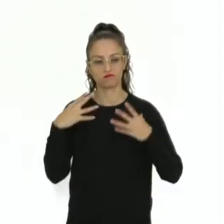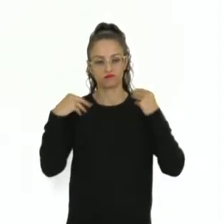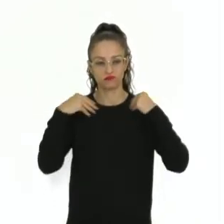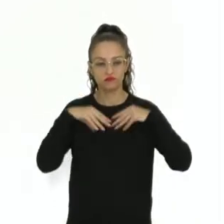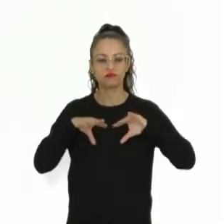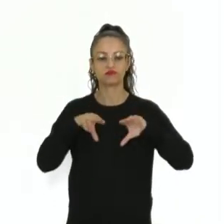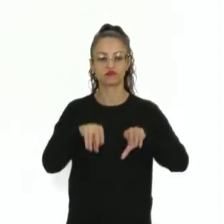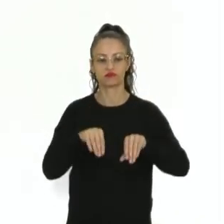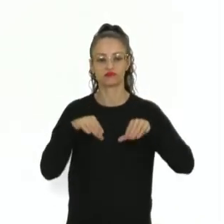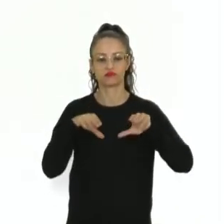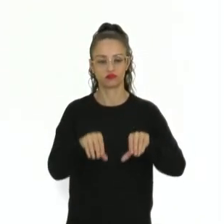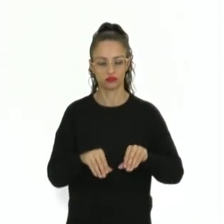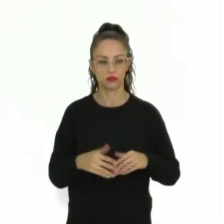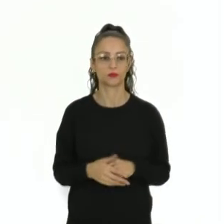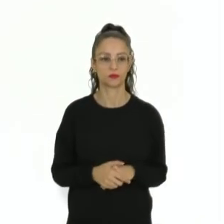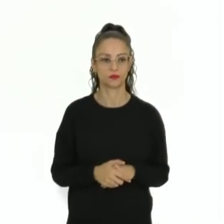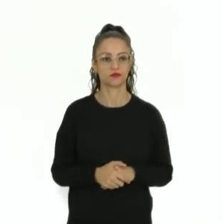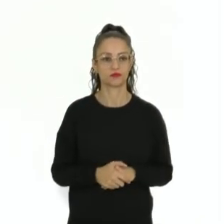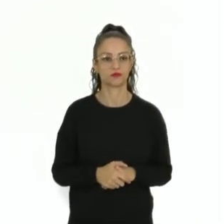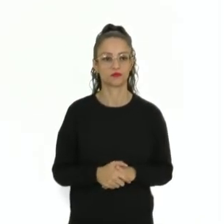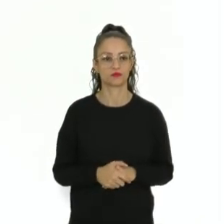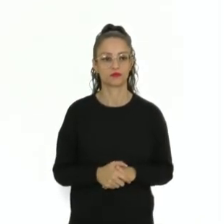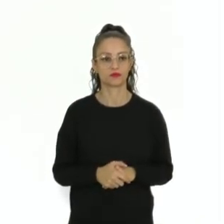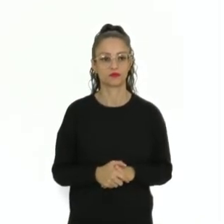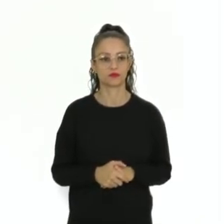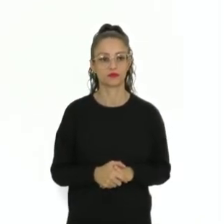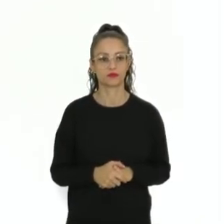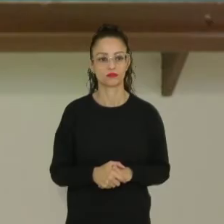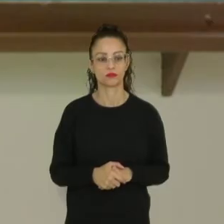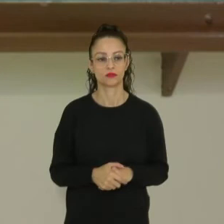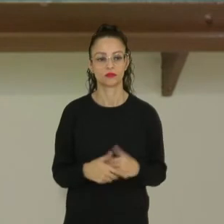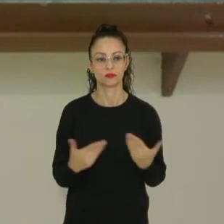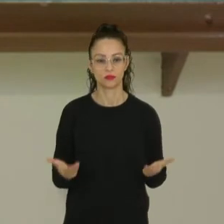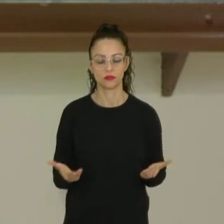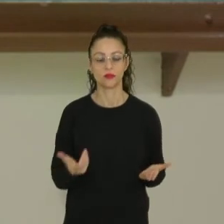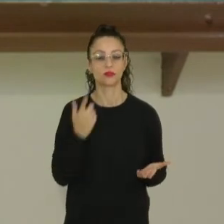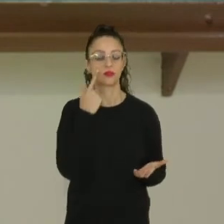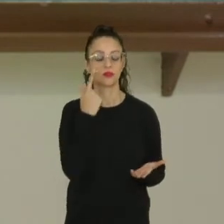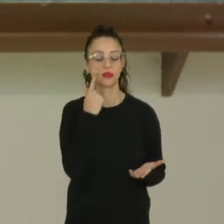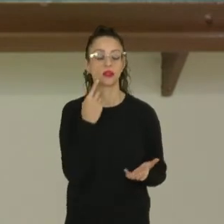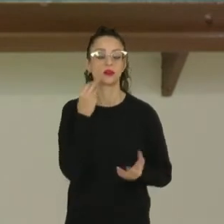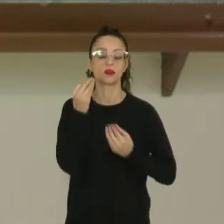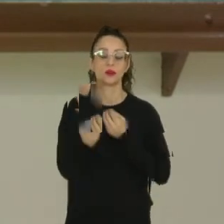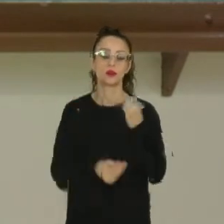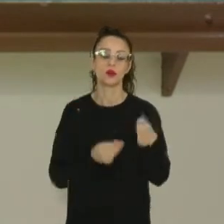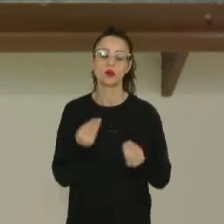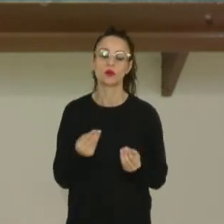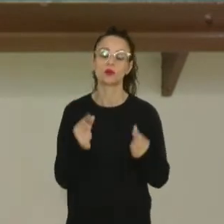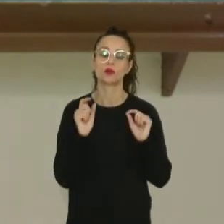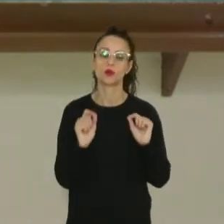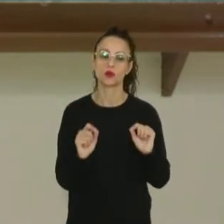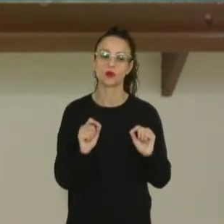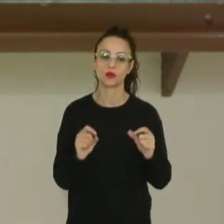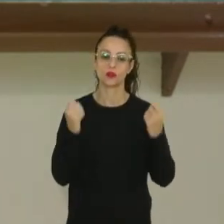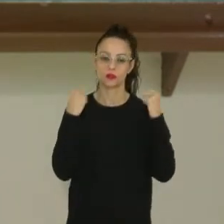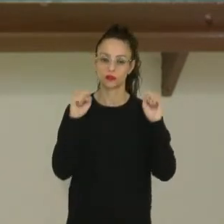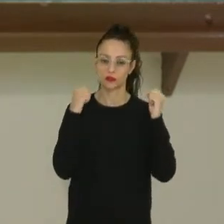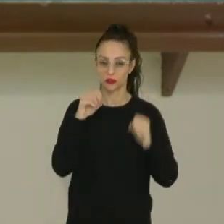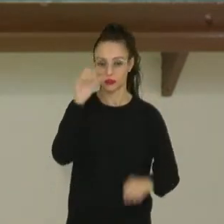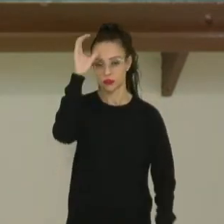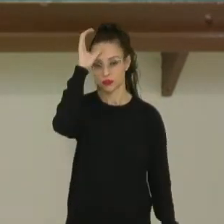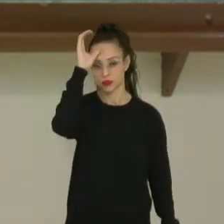região durante alguns minutos. Vamos ver um pouquinho sobre a ginástica